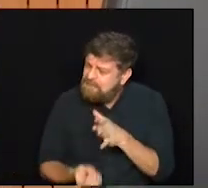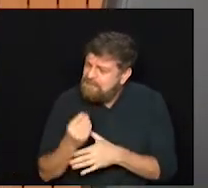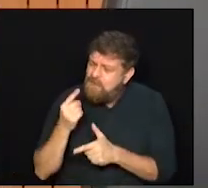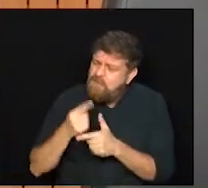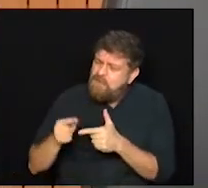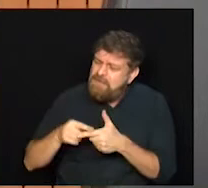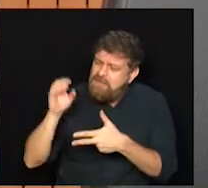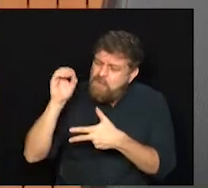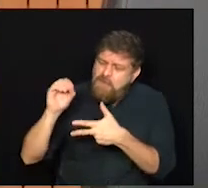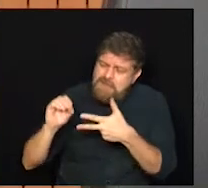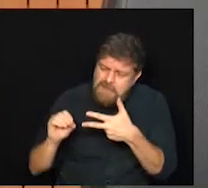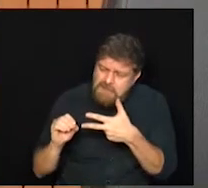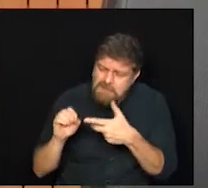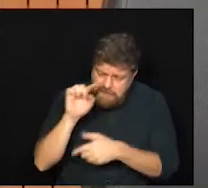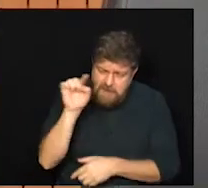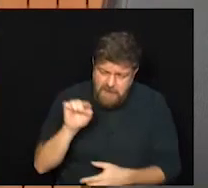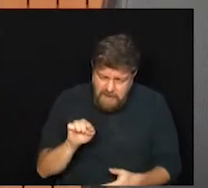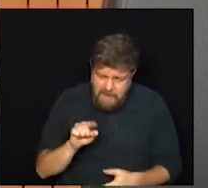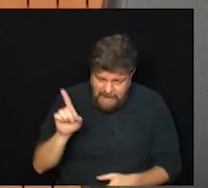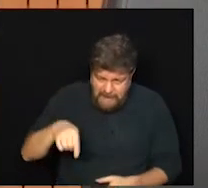melhor isso.